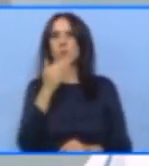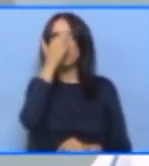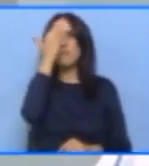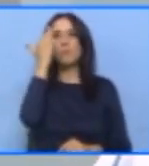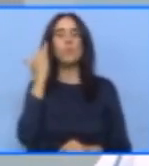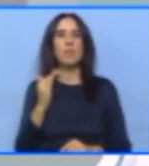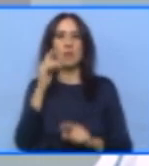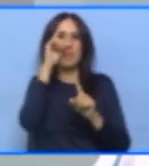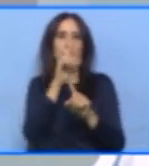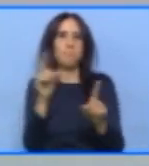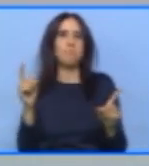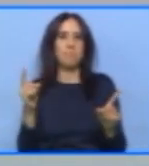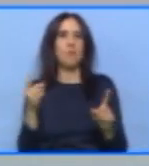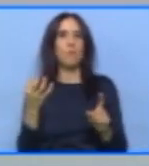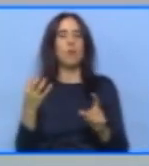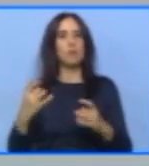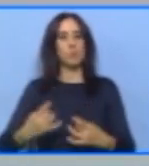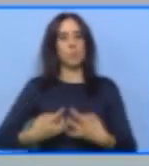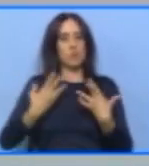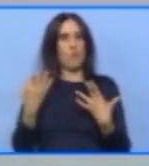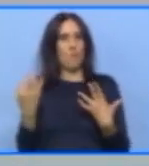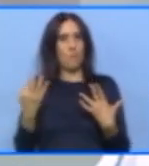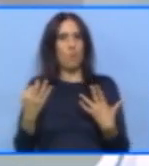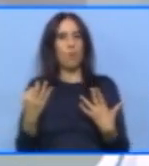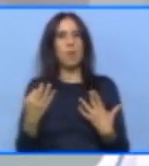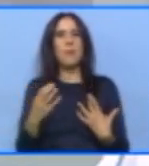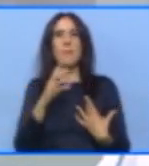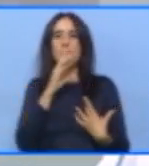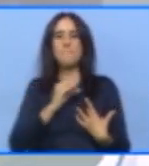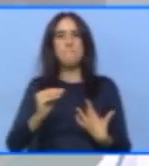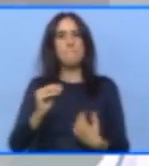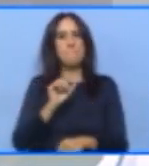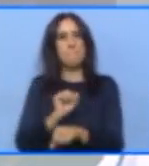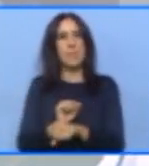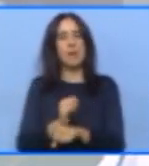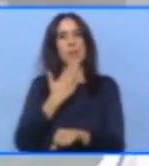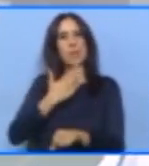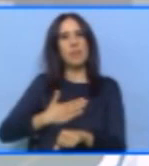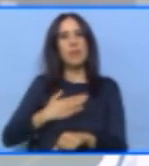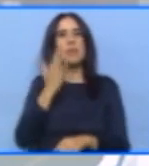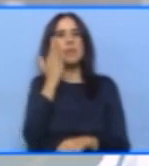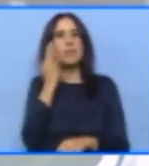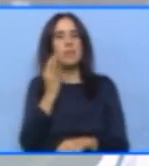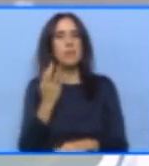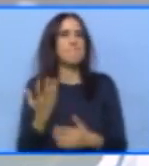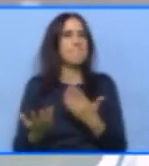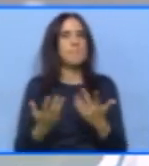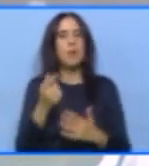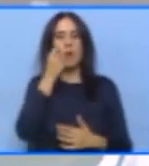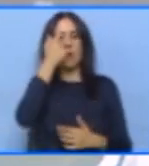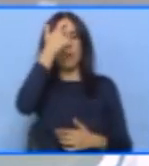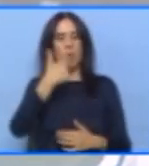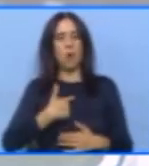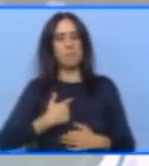dificuldades conhecidas desde a expulsão, tentativas de silenciamento. O que é que movia, no fundo, este homem